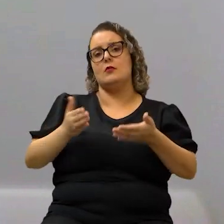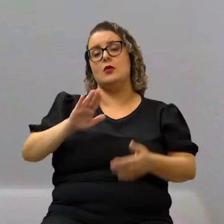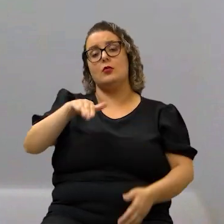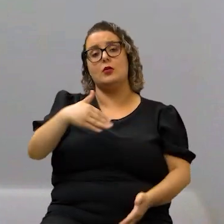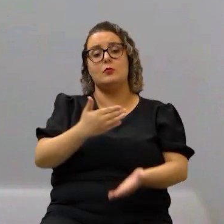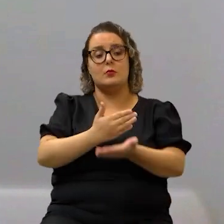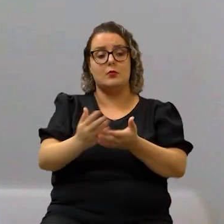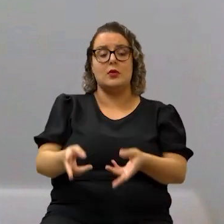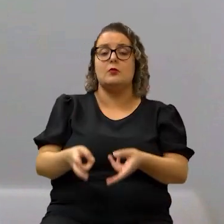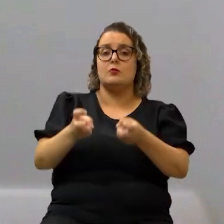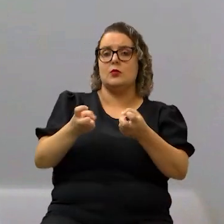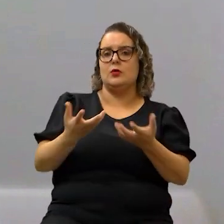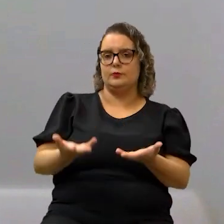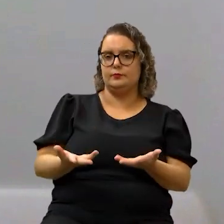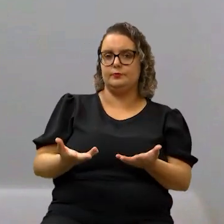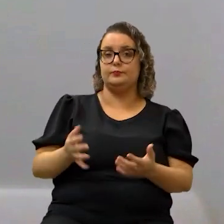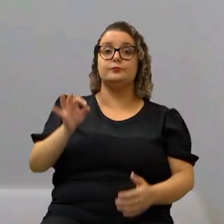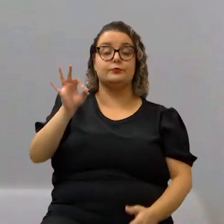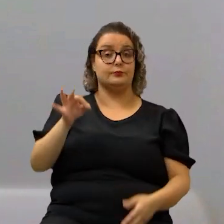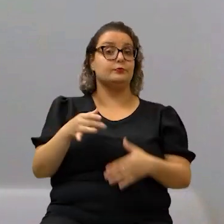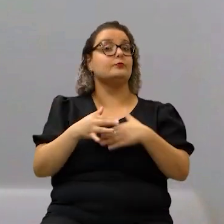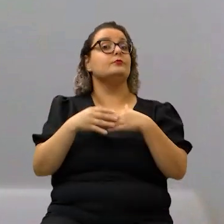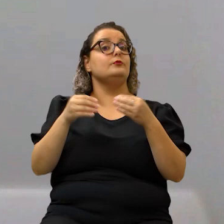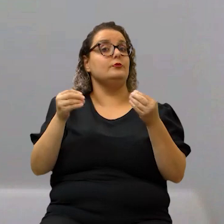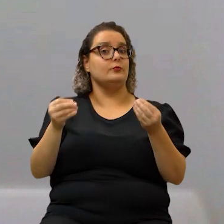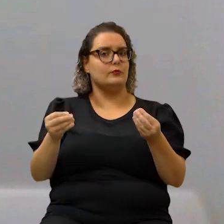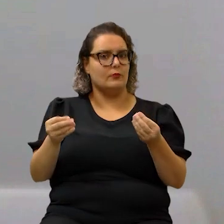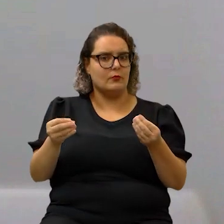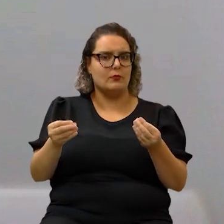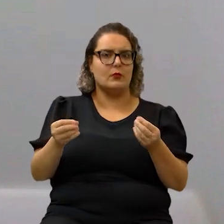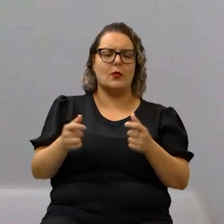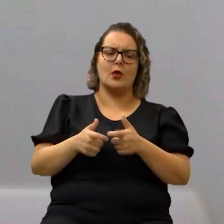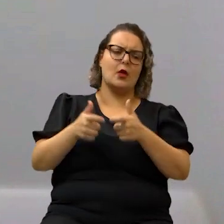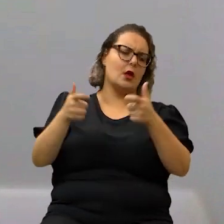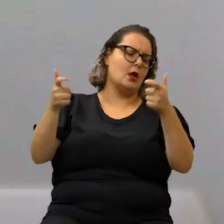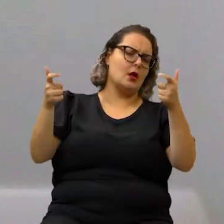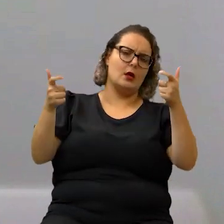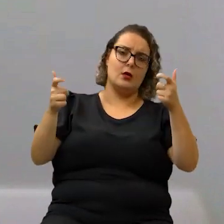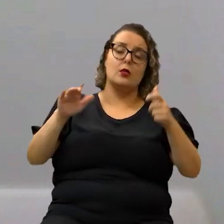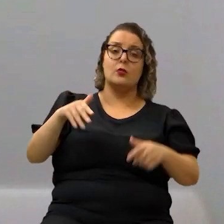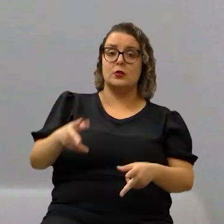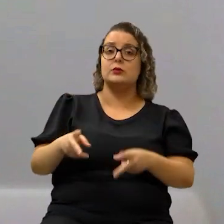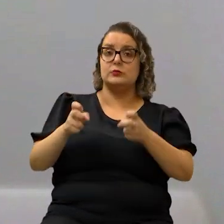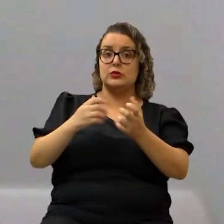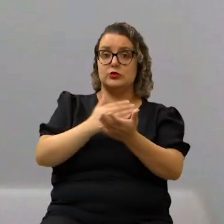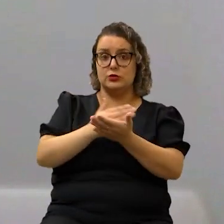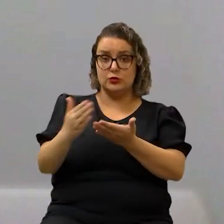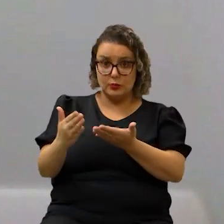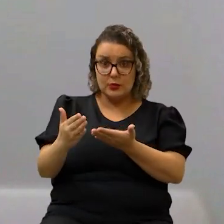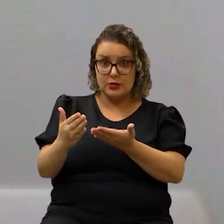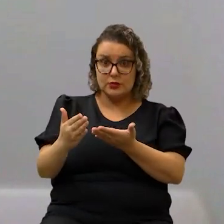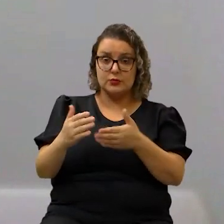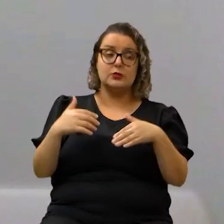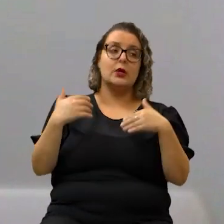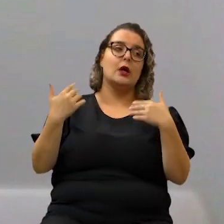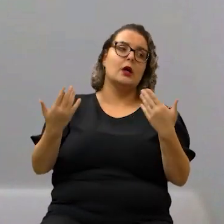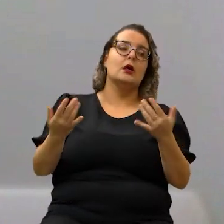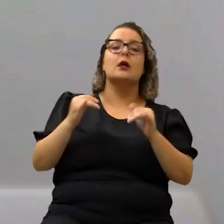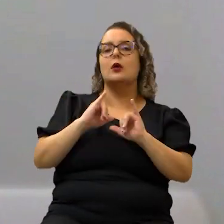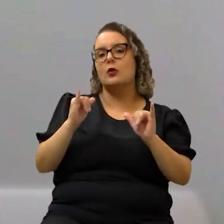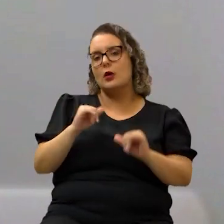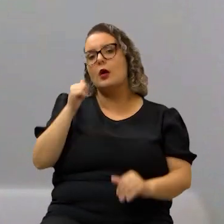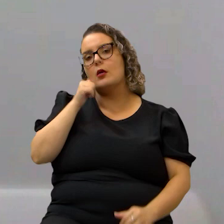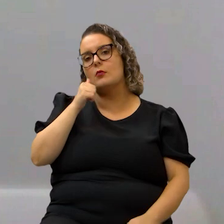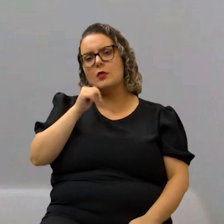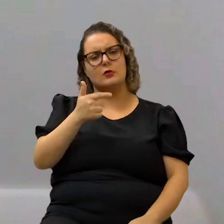quando detectado no começo, e segundo que as chances de cura são muito altas quando detectado no início. Então,